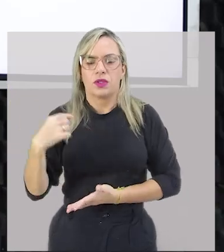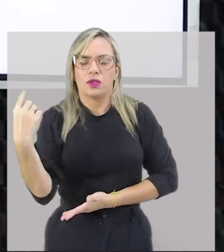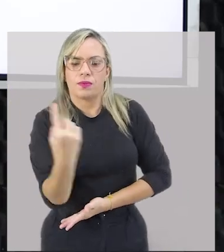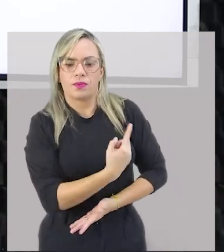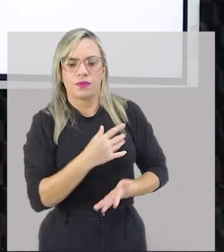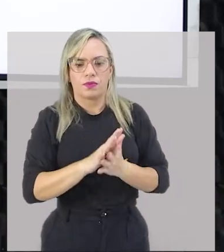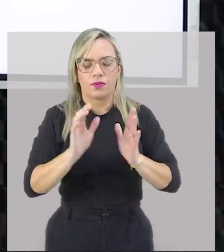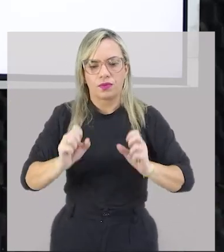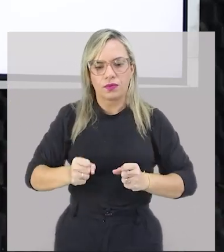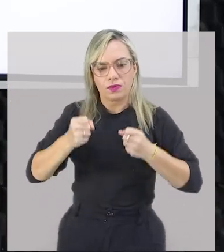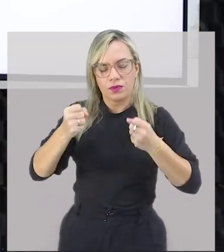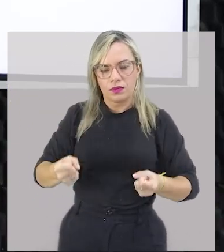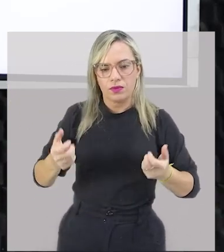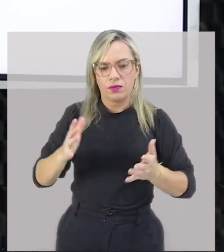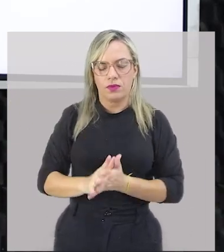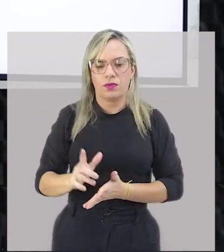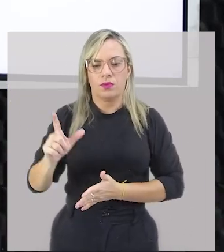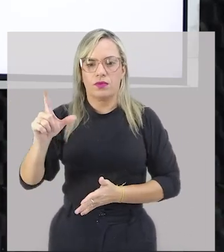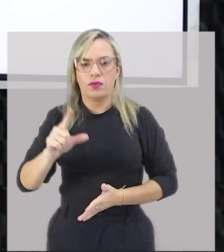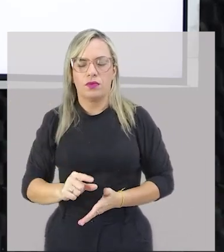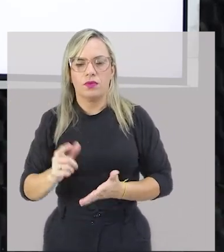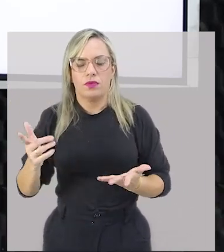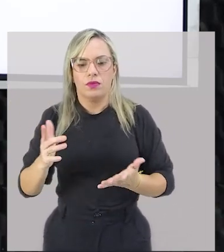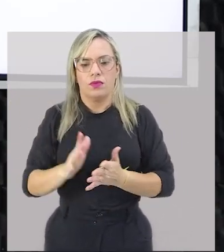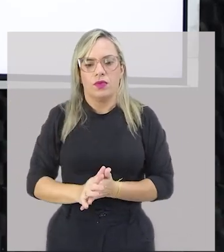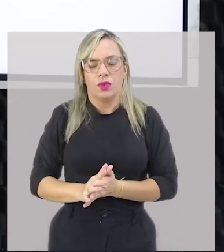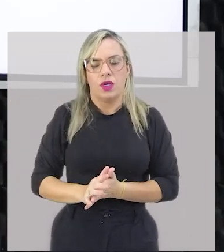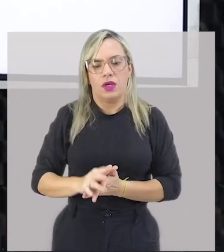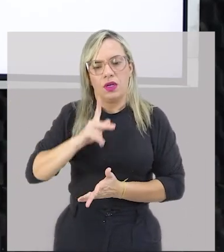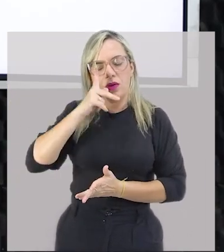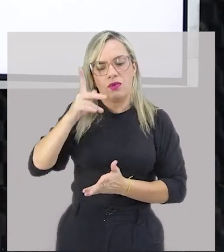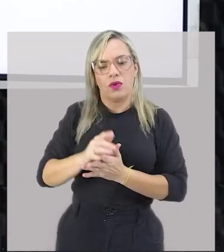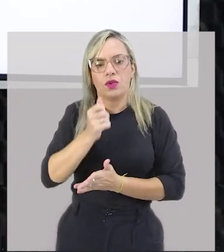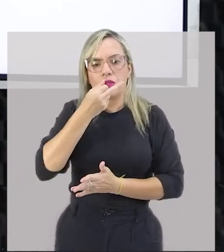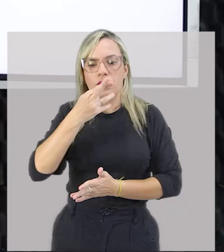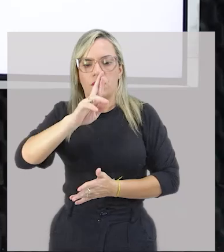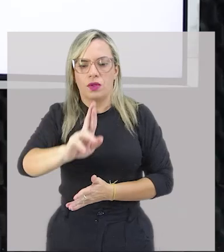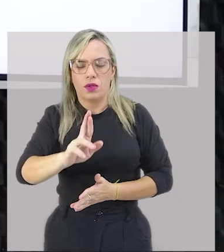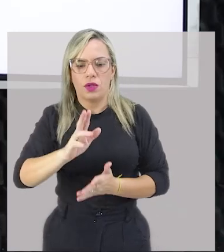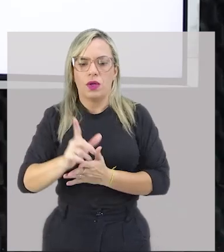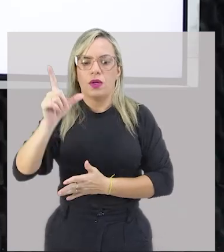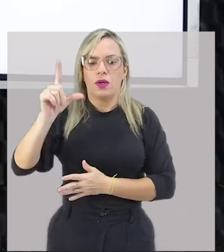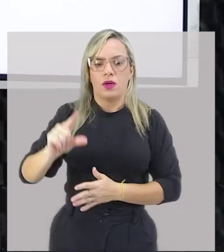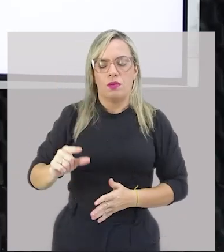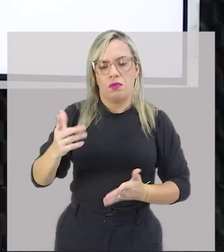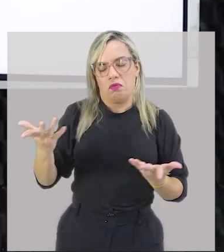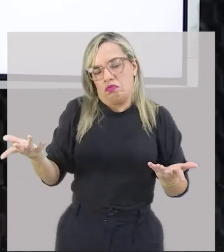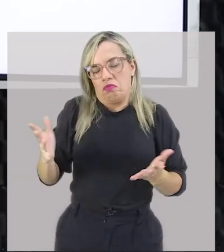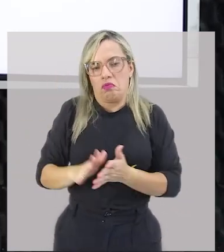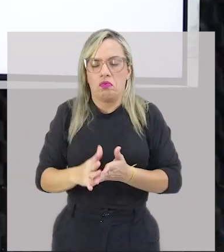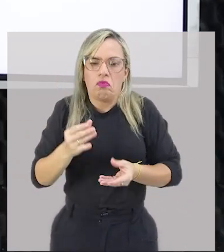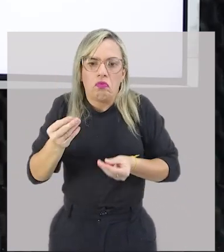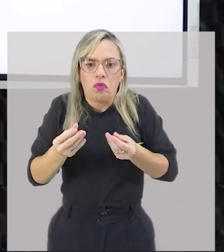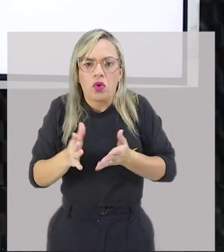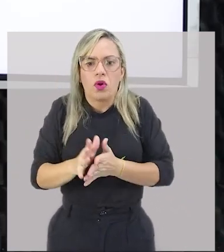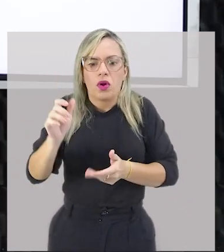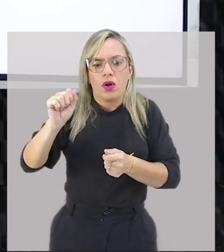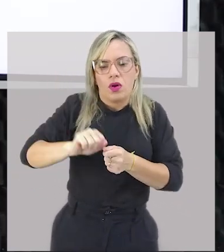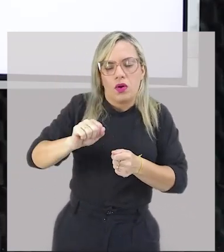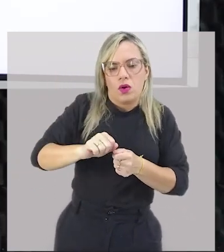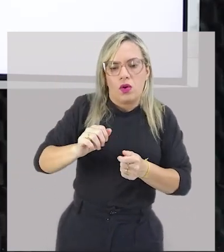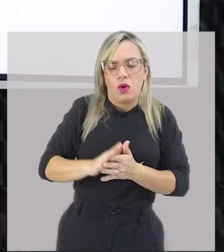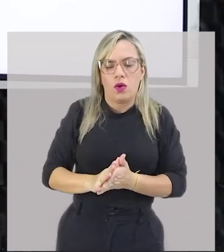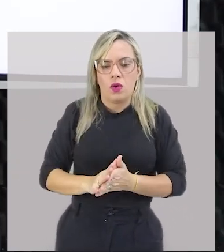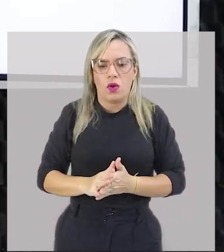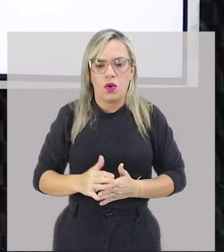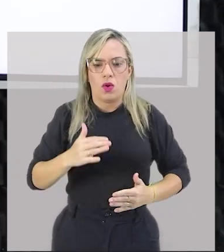pudéssemos minimizar a resistência do ar, você faria com que um corpo super